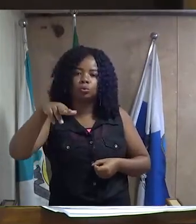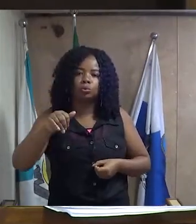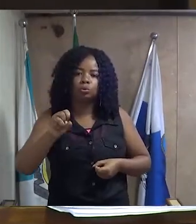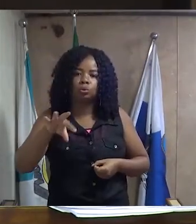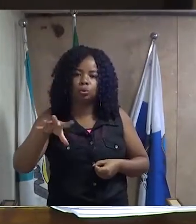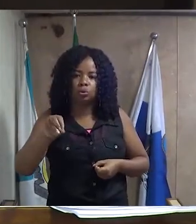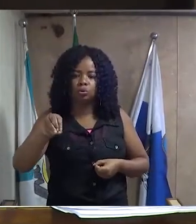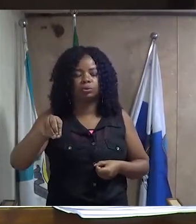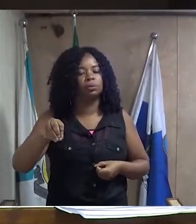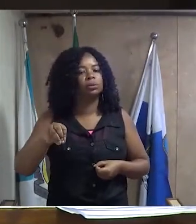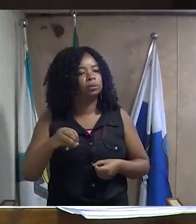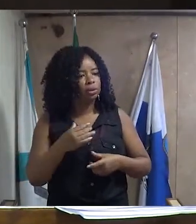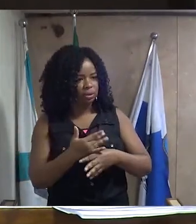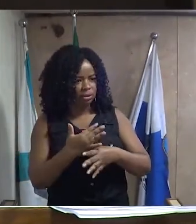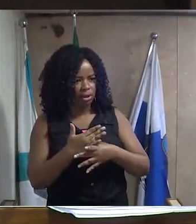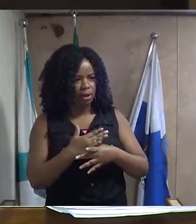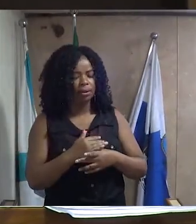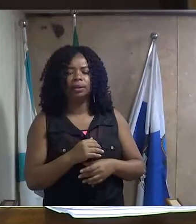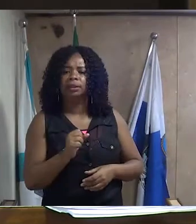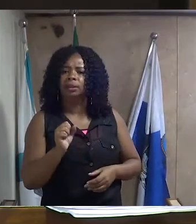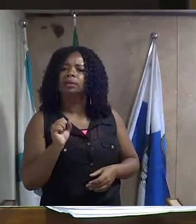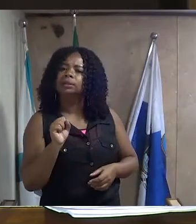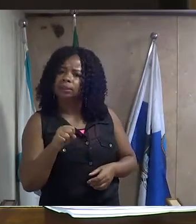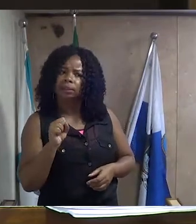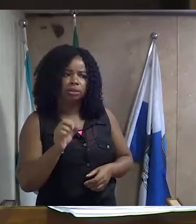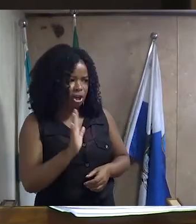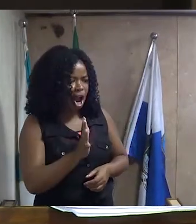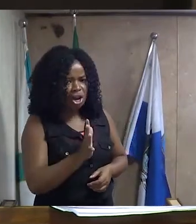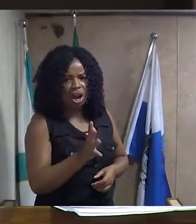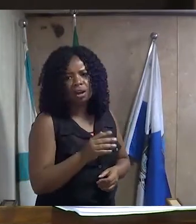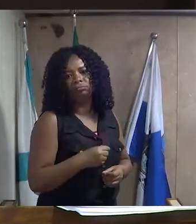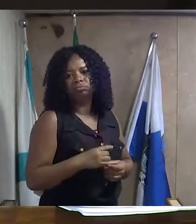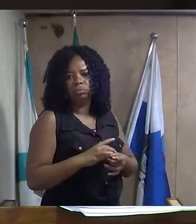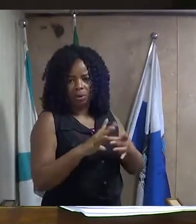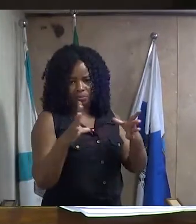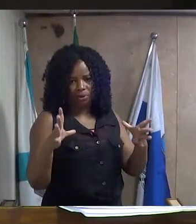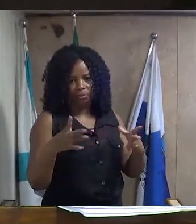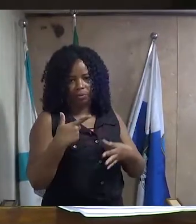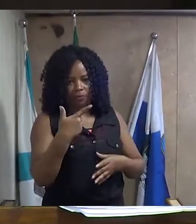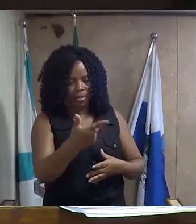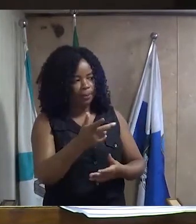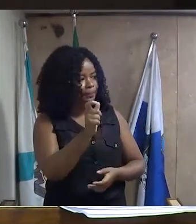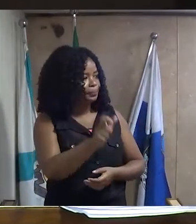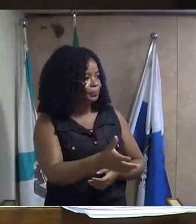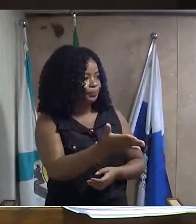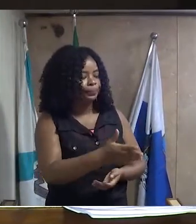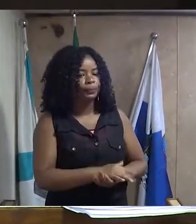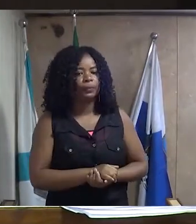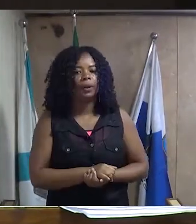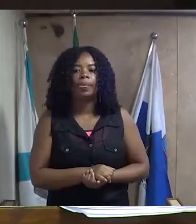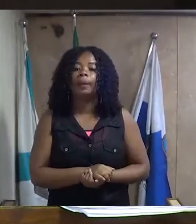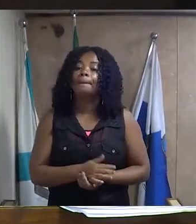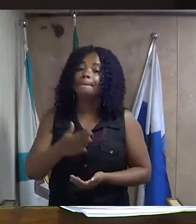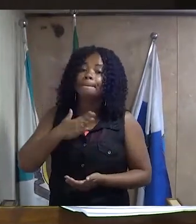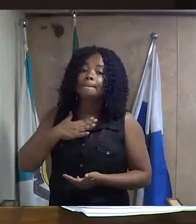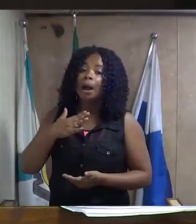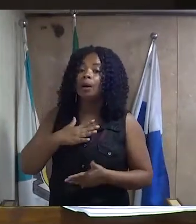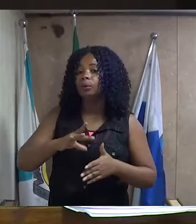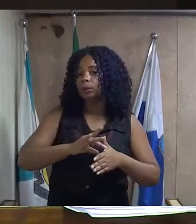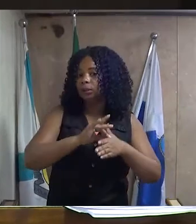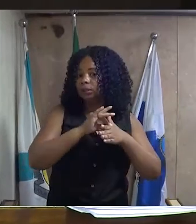Sim, só um minuto, por favor. Está conselho já já. Então, presidente, meu líder de